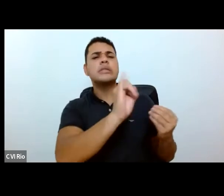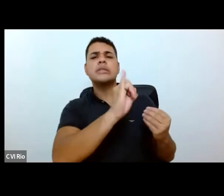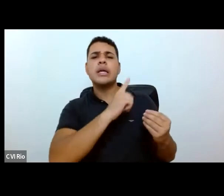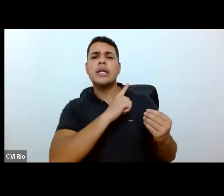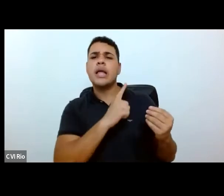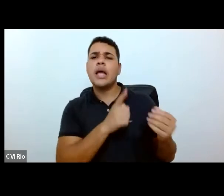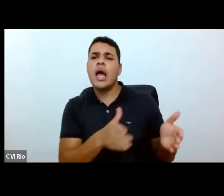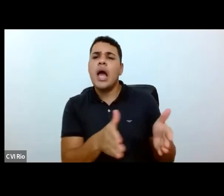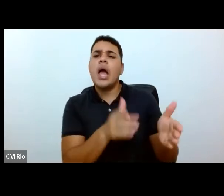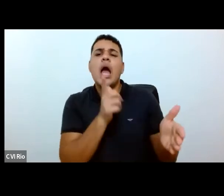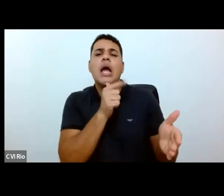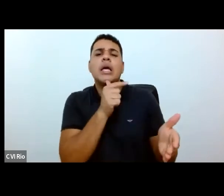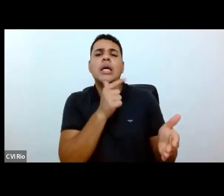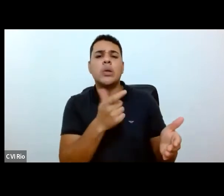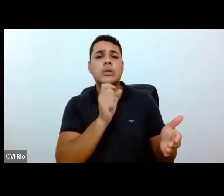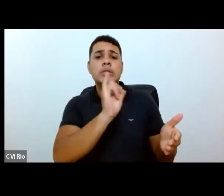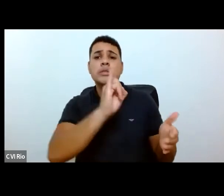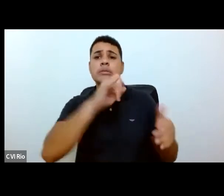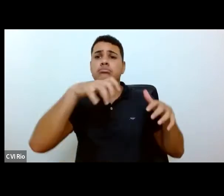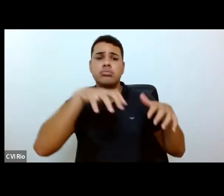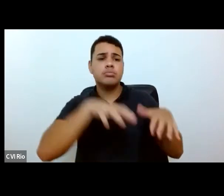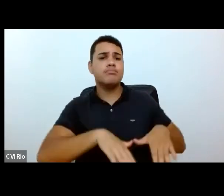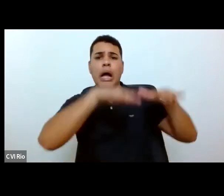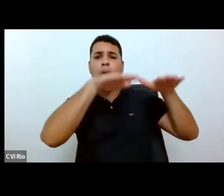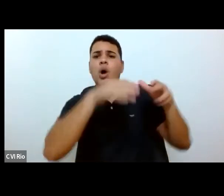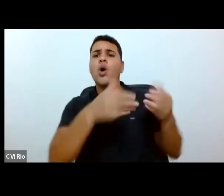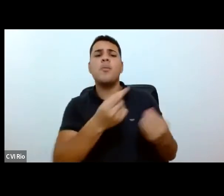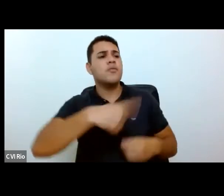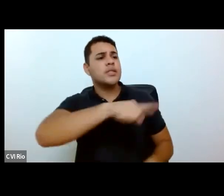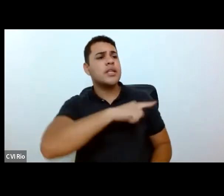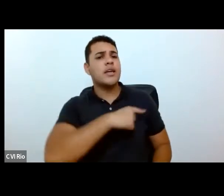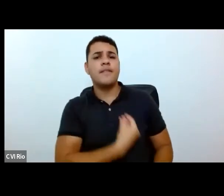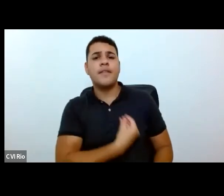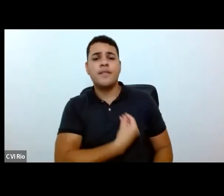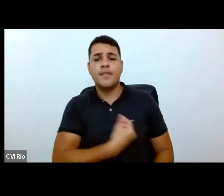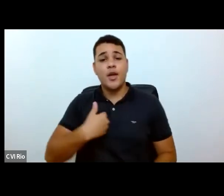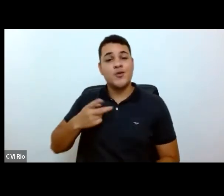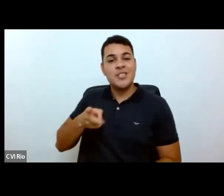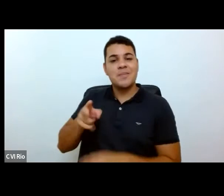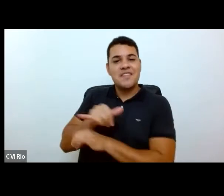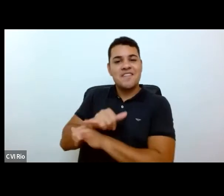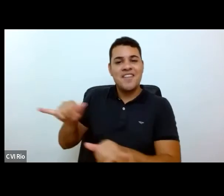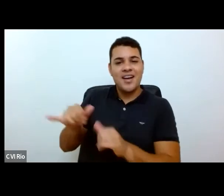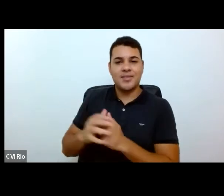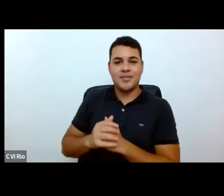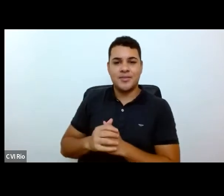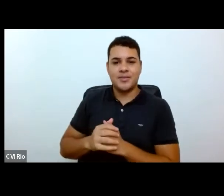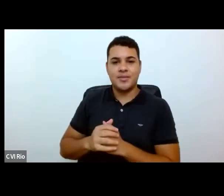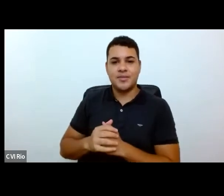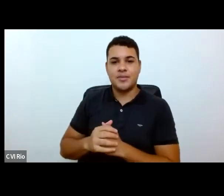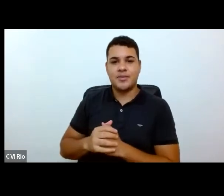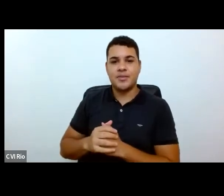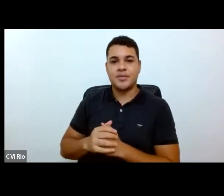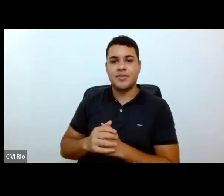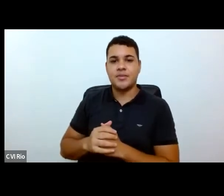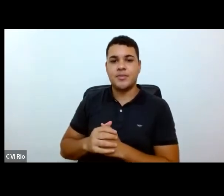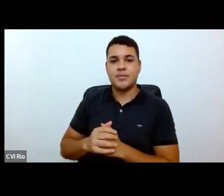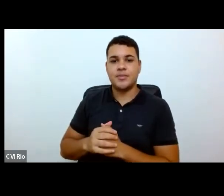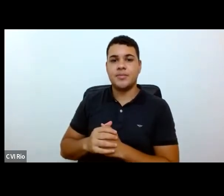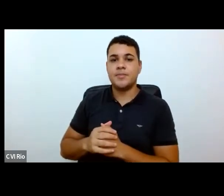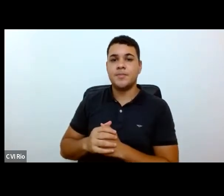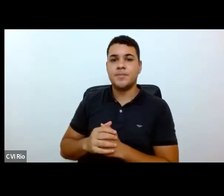toda a ausência do que nós não vivemos no Rio São Francisco, que nos afogou. Eu comparo o arrancamento do direito de viver no